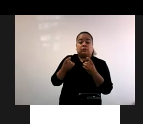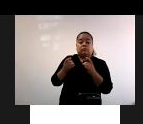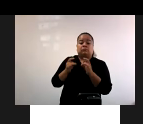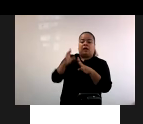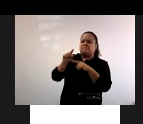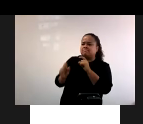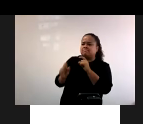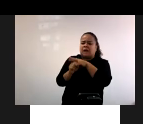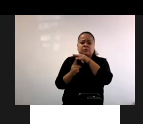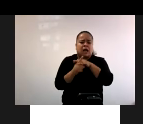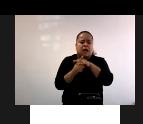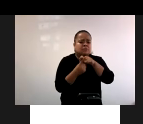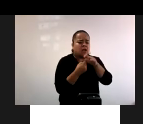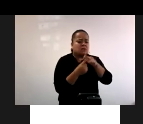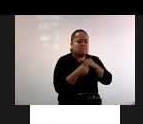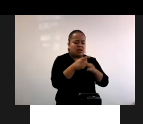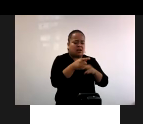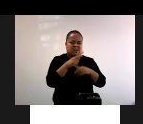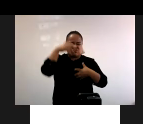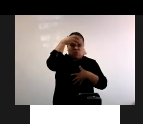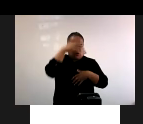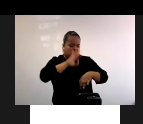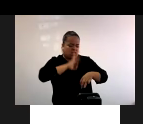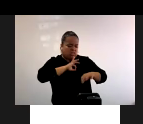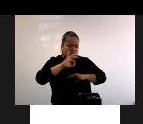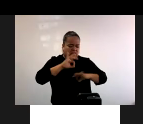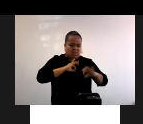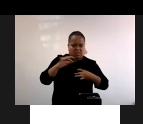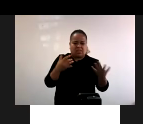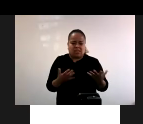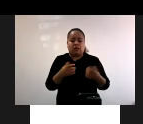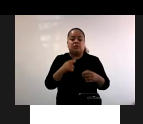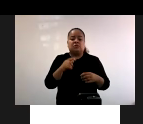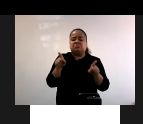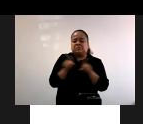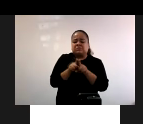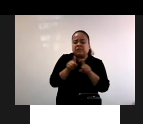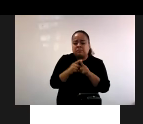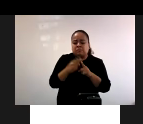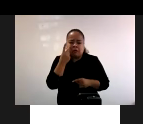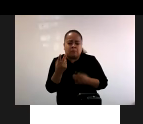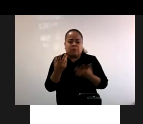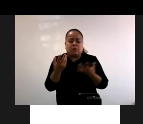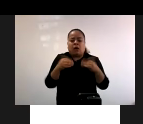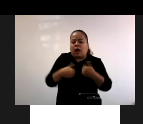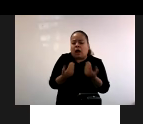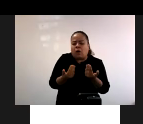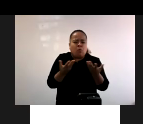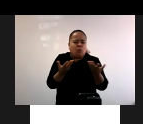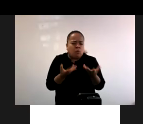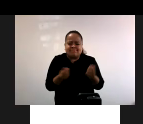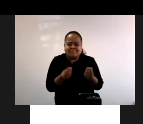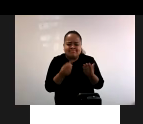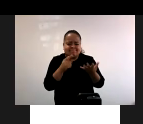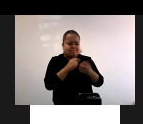signos consistentes com a varíola do macaco. Também poder facilitar a equipe de